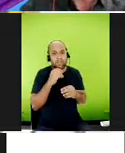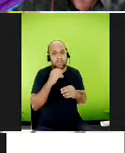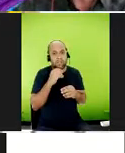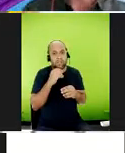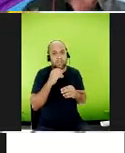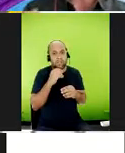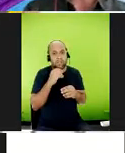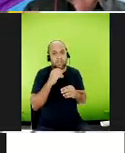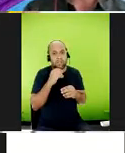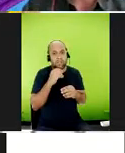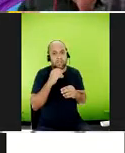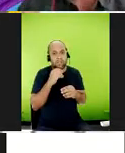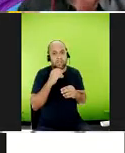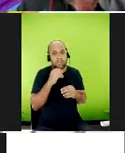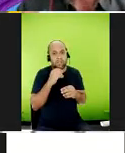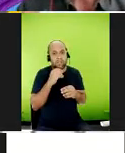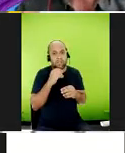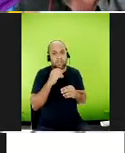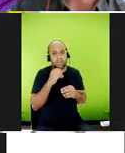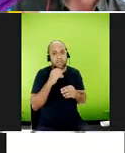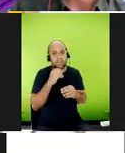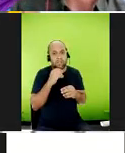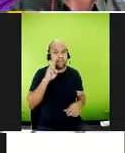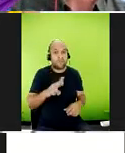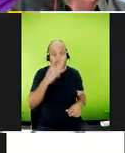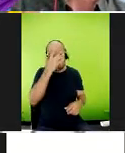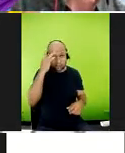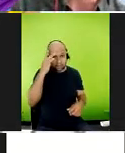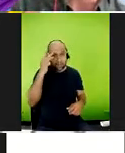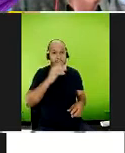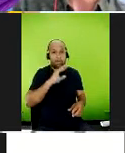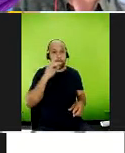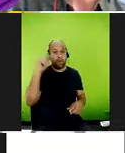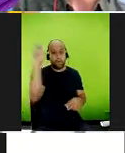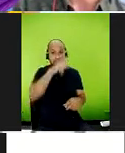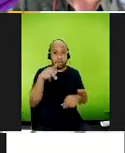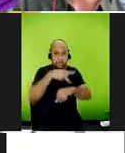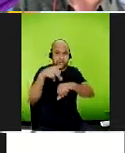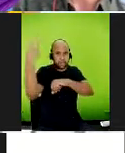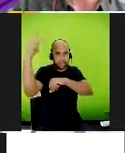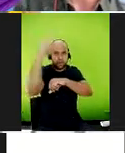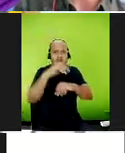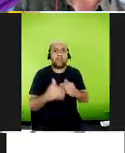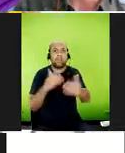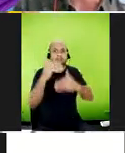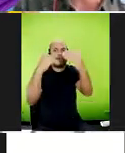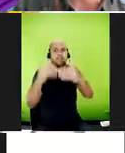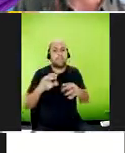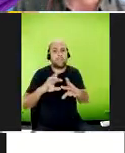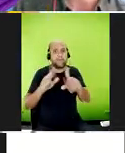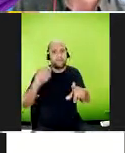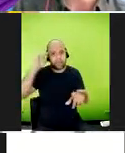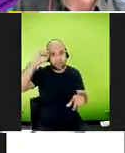se via como sujeito no seu país e queria poder crescer Diferentemente do negro alforriado aqui alguns